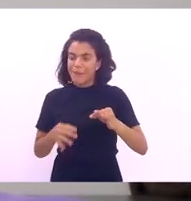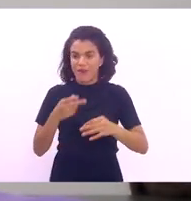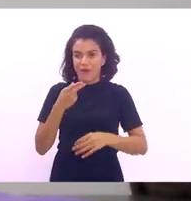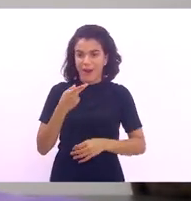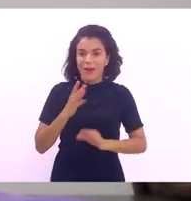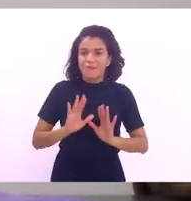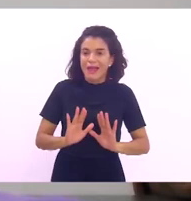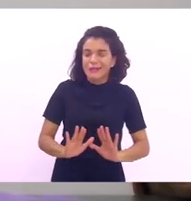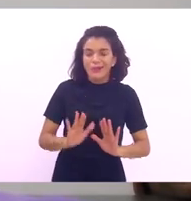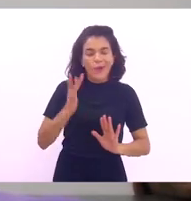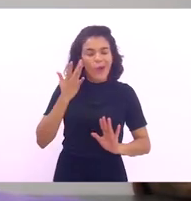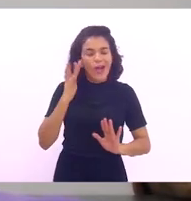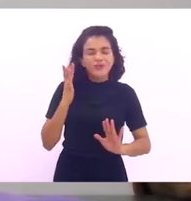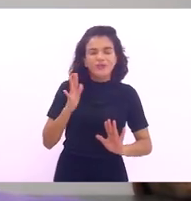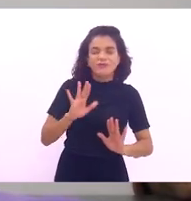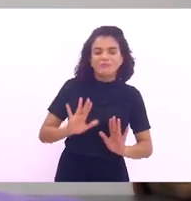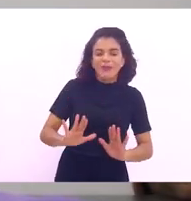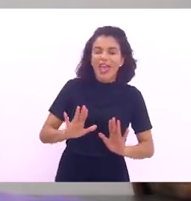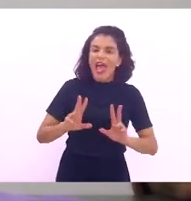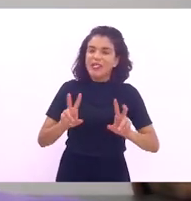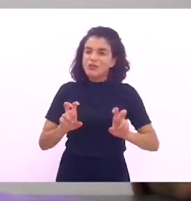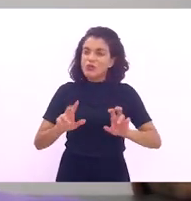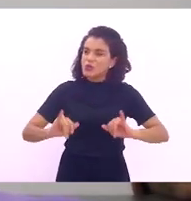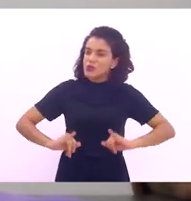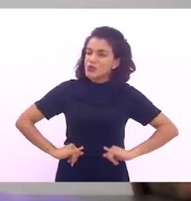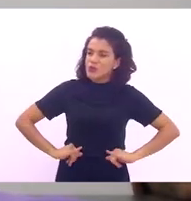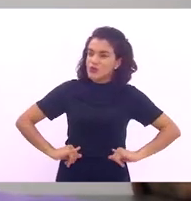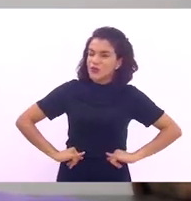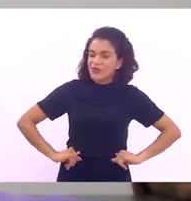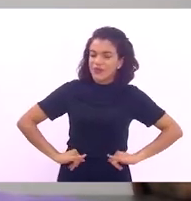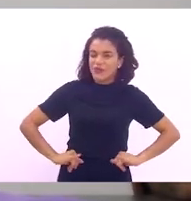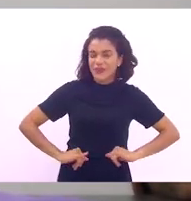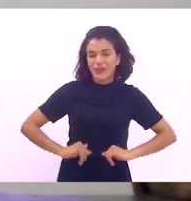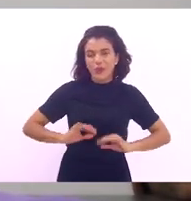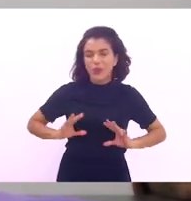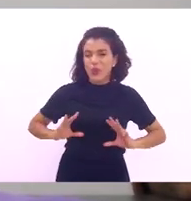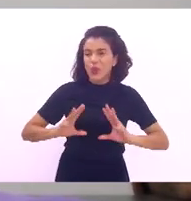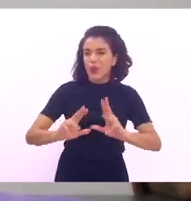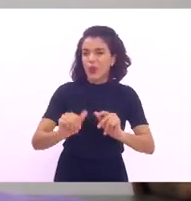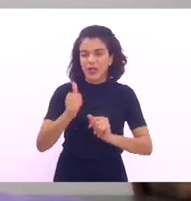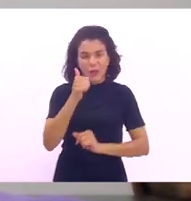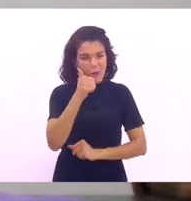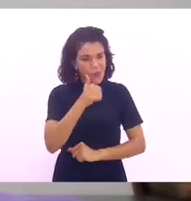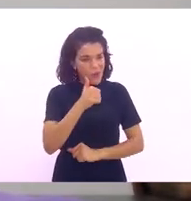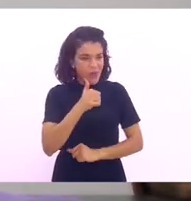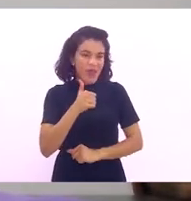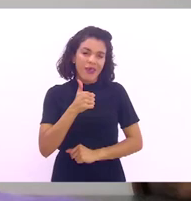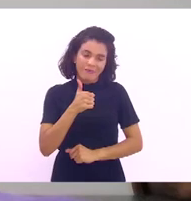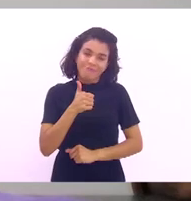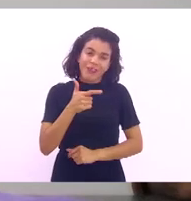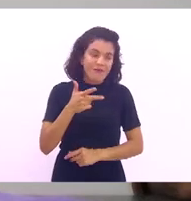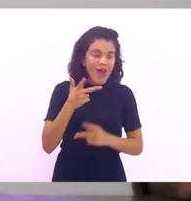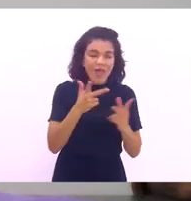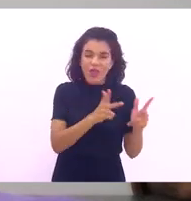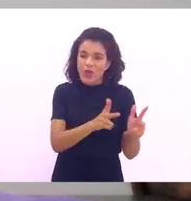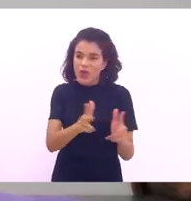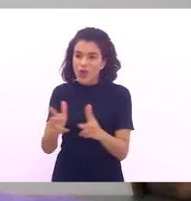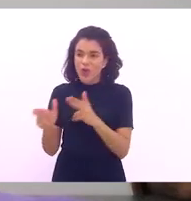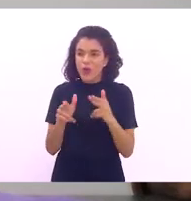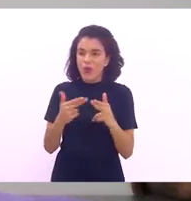é porque são coisas sofridas e acho que todas as mulheres que né que provavelmente irão narrar a mesma